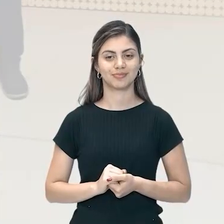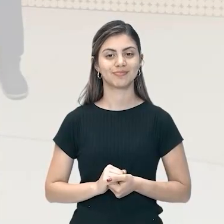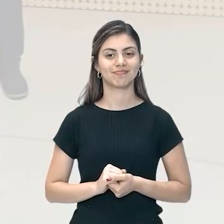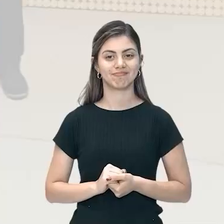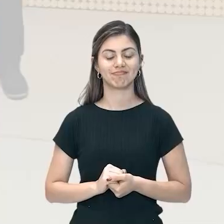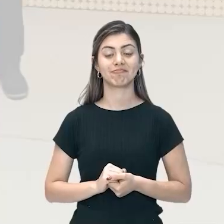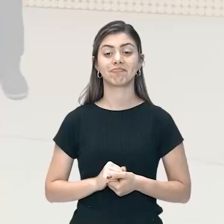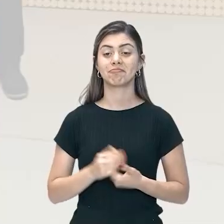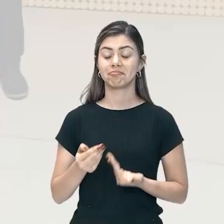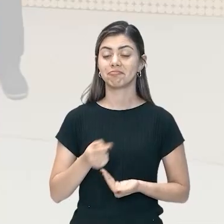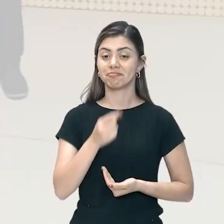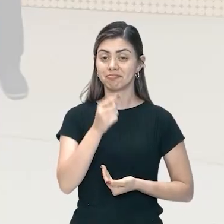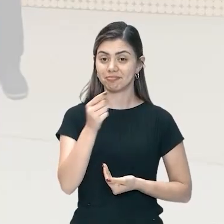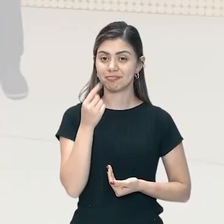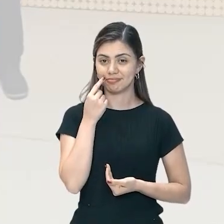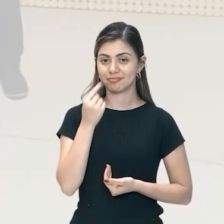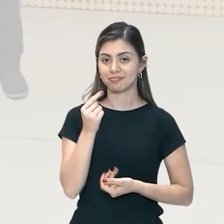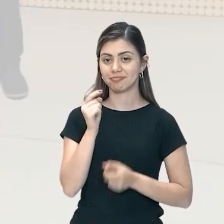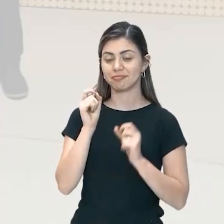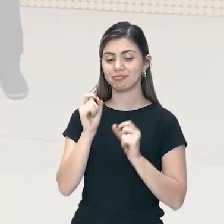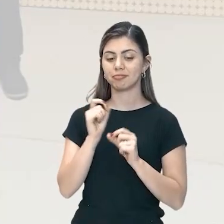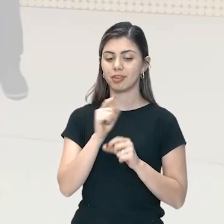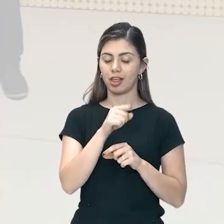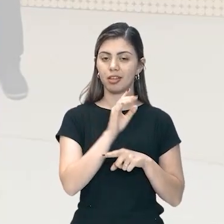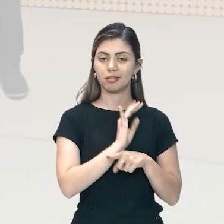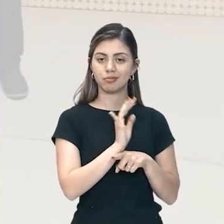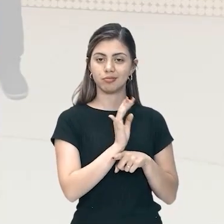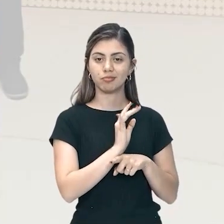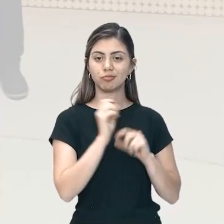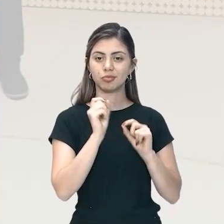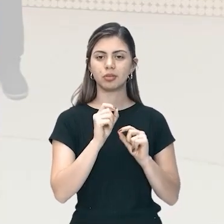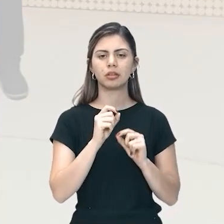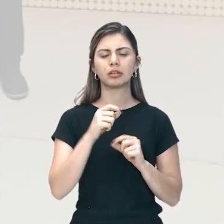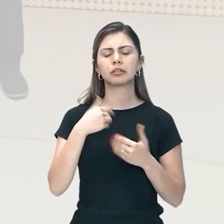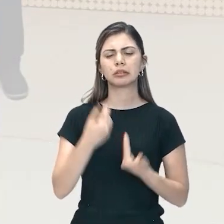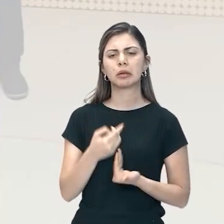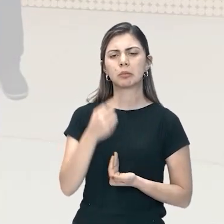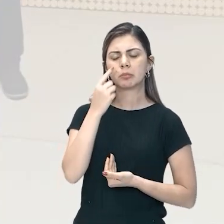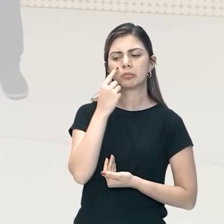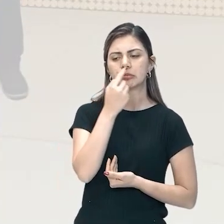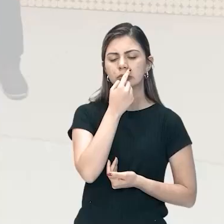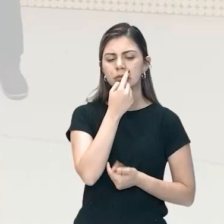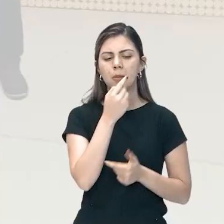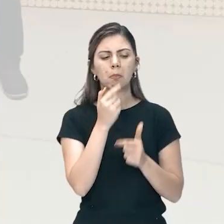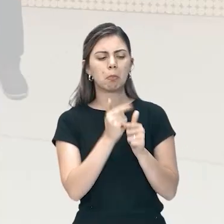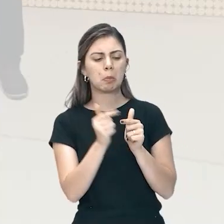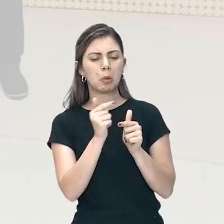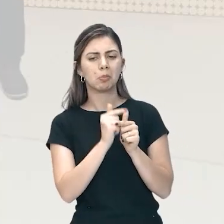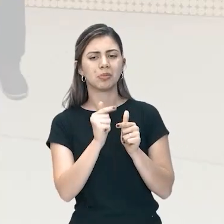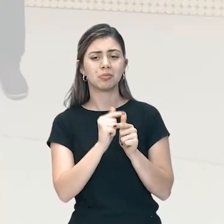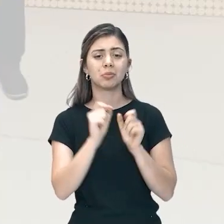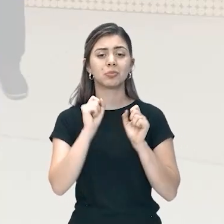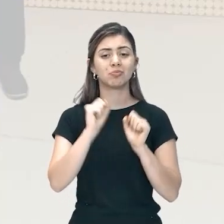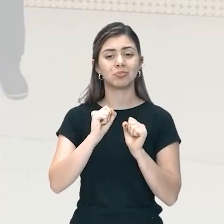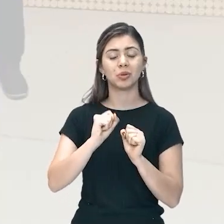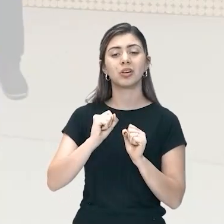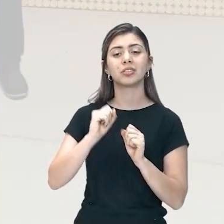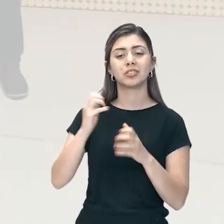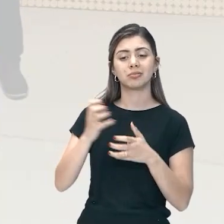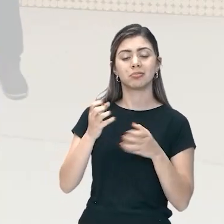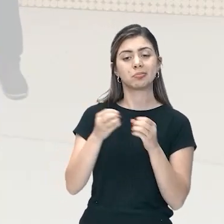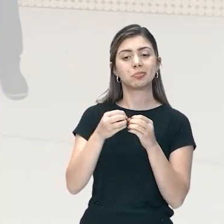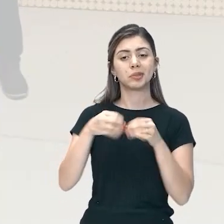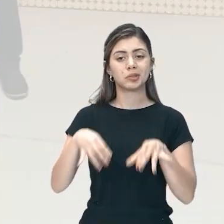E como vocês puderam observar na animação, os problemas de visão, eles podem impactar e muito